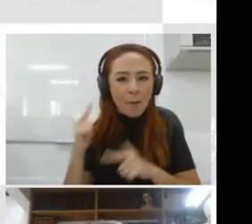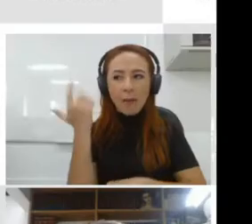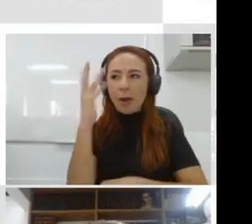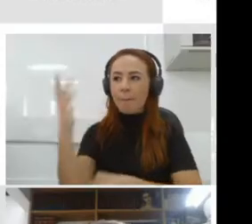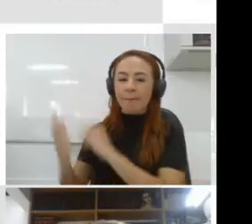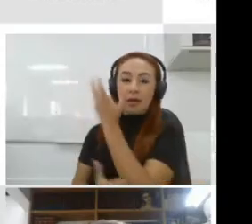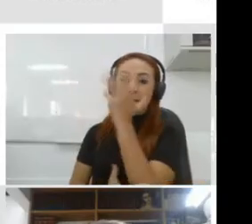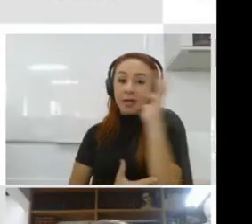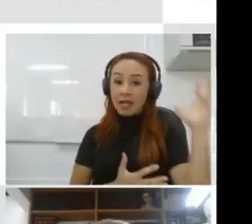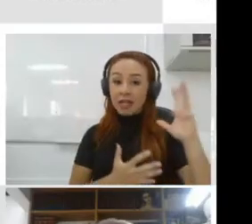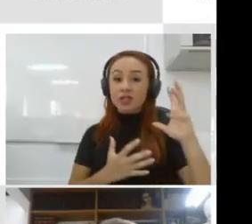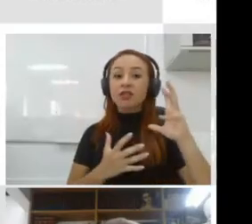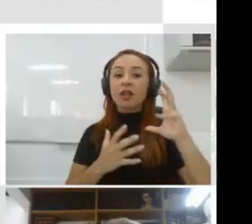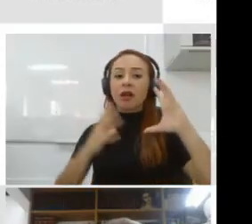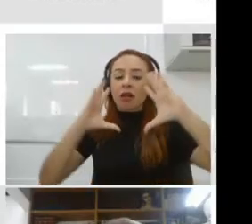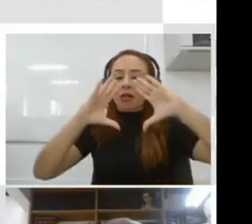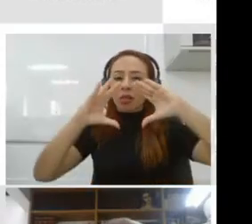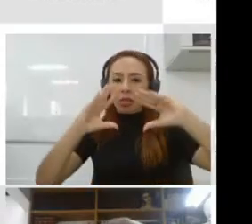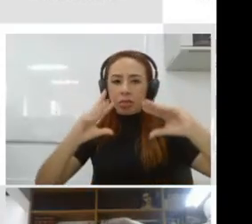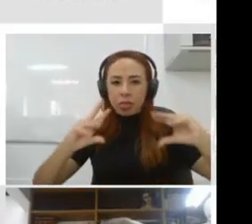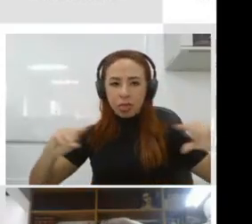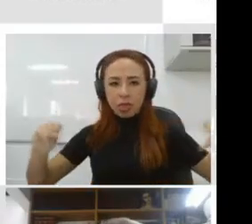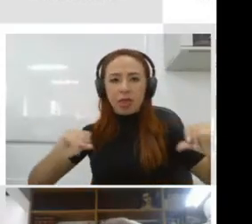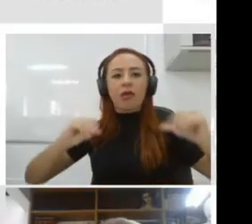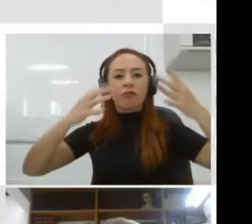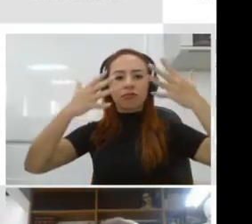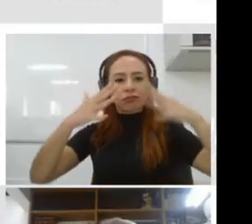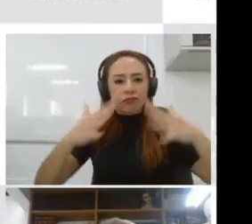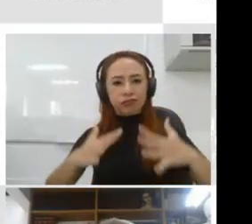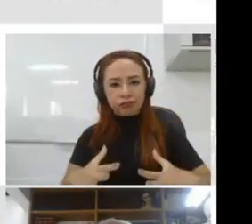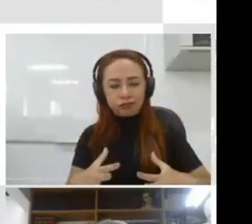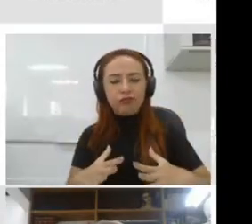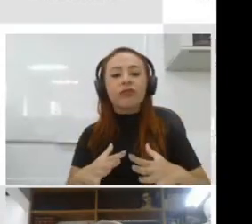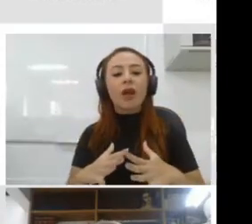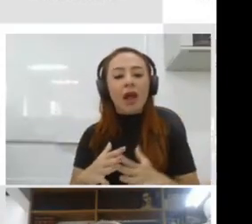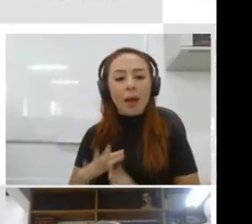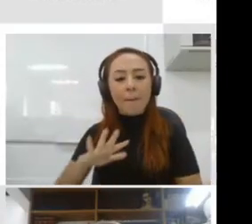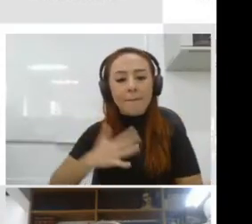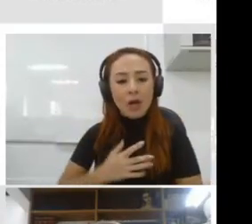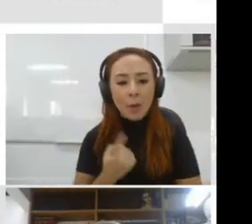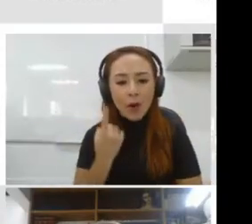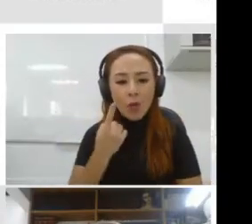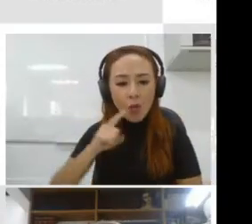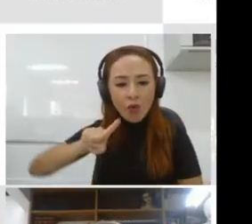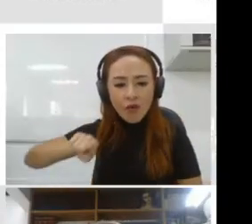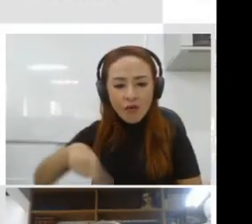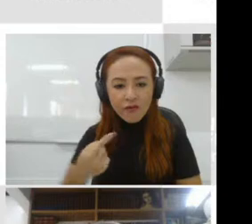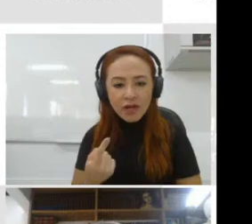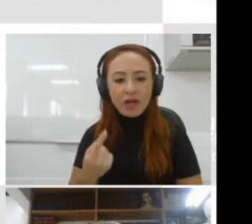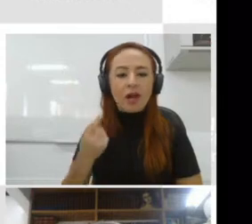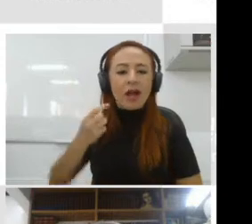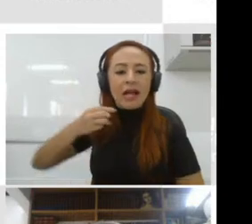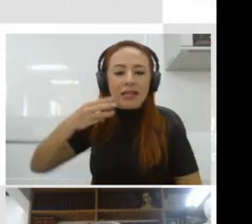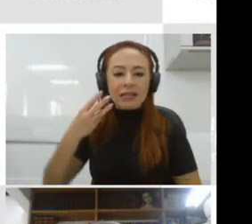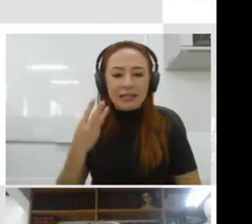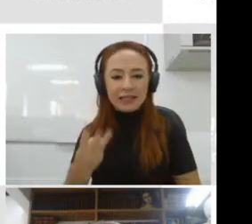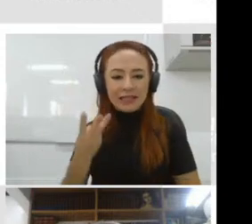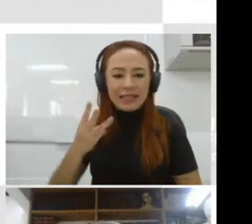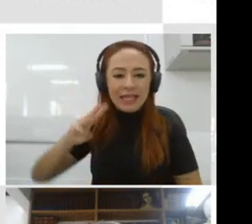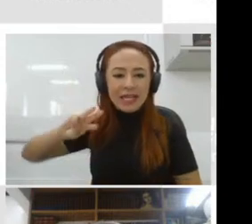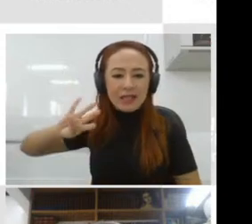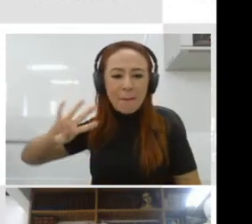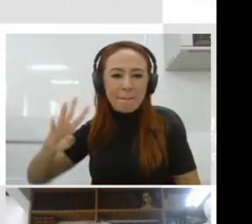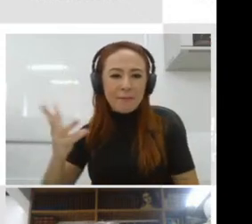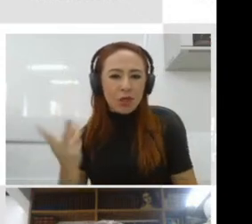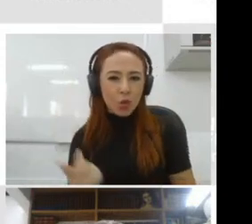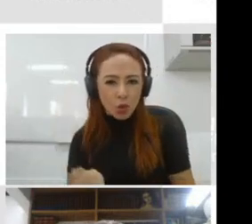vive, 1,3 bilhões de pessoas estarão nisso. Ou seja, nós não temos claramente nenhuma possibilidade de termos